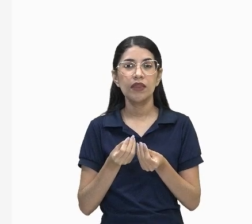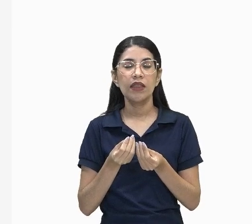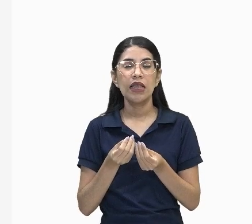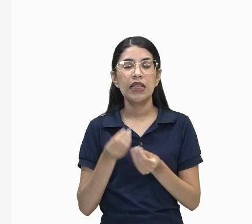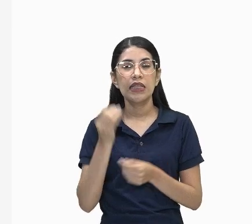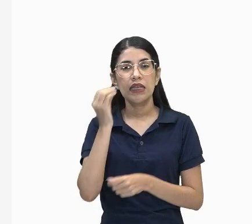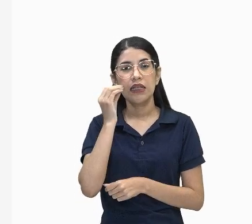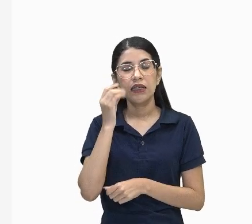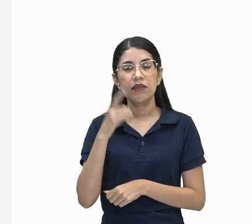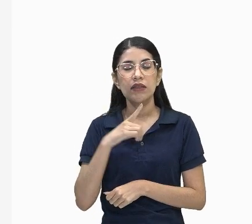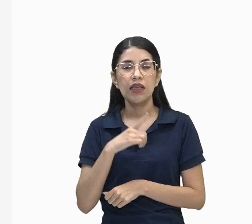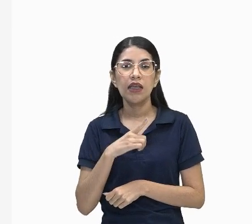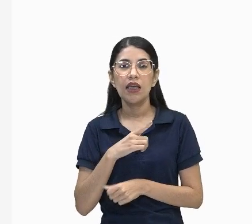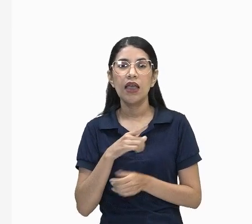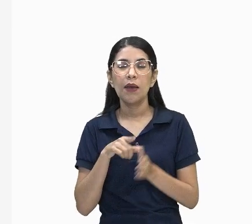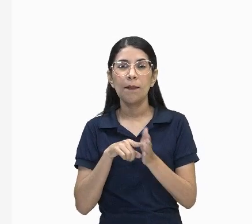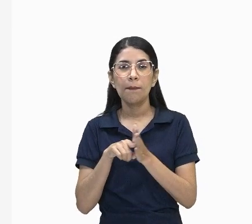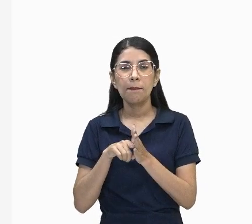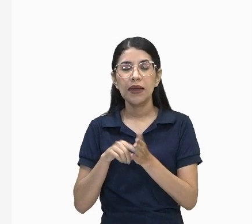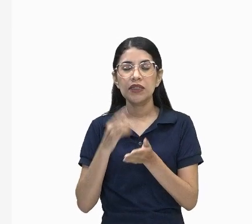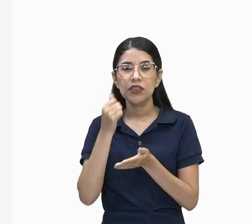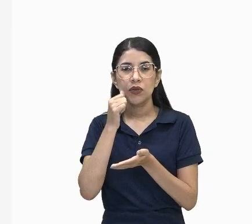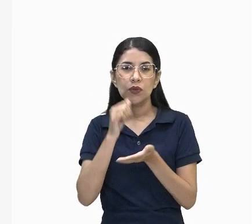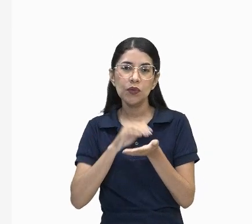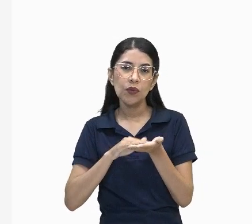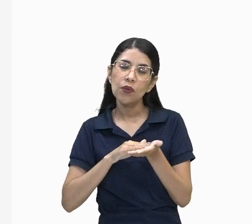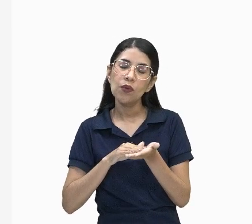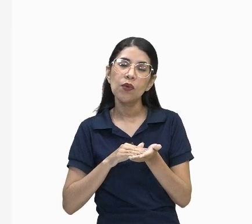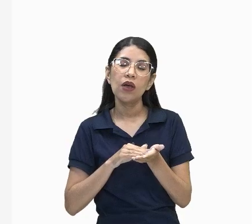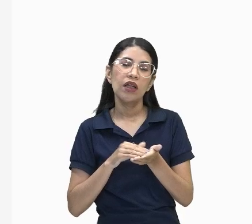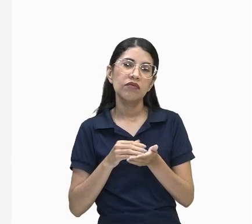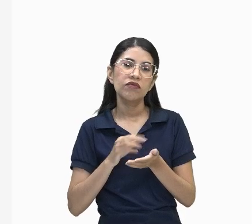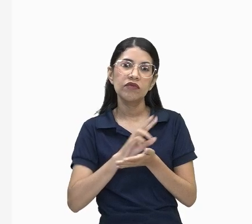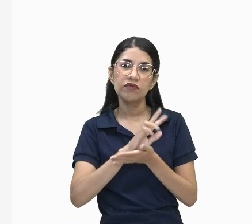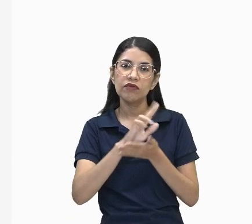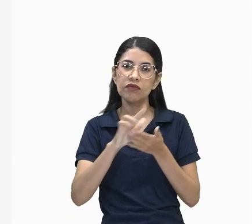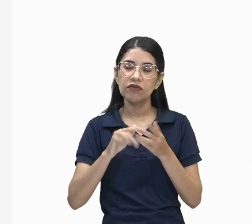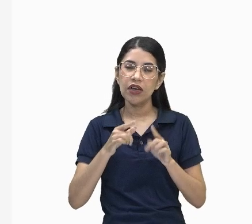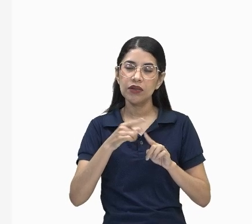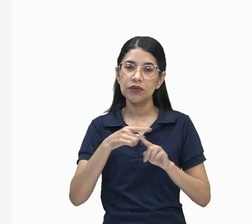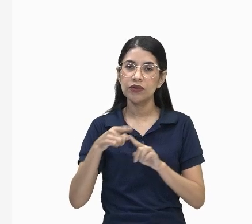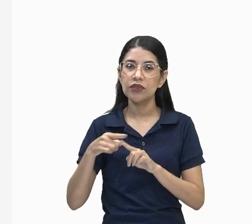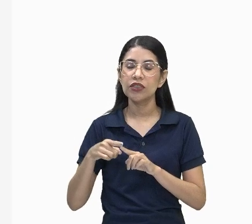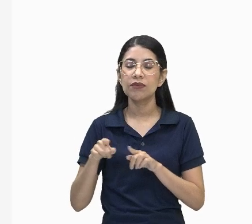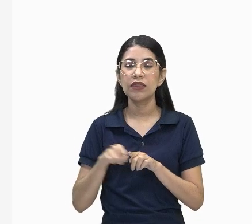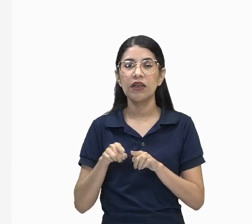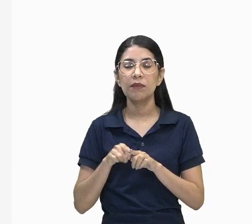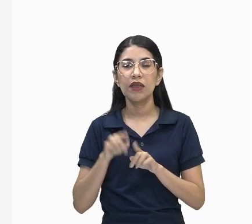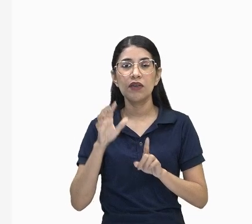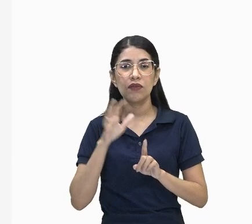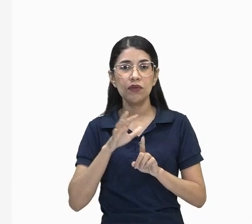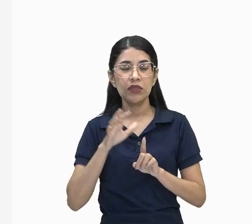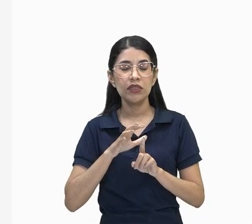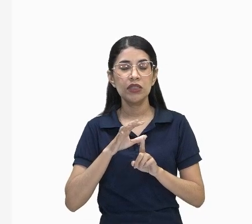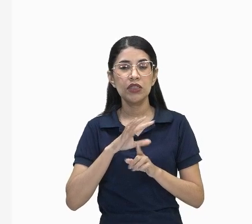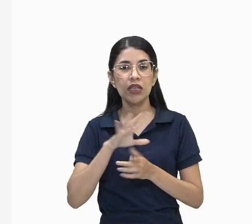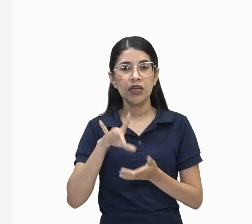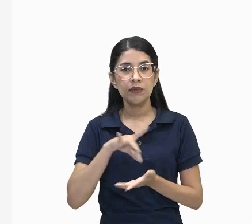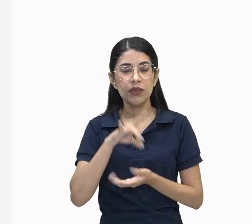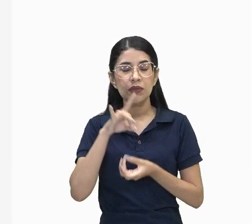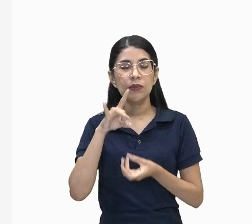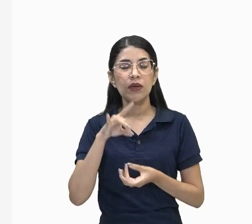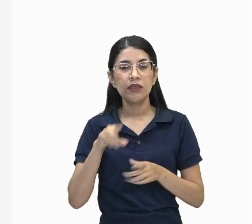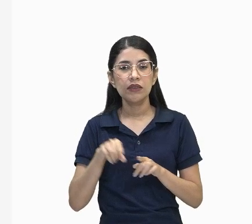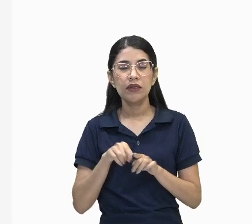à astrologia, cartomancia, numerologia e influenciadores espirituais, né?